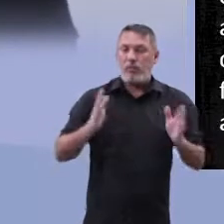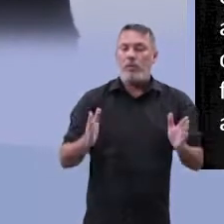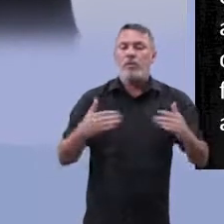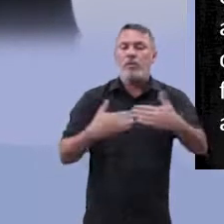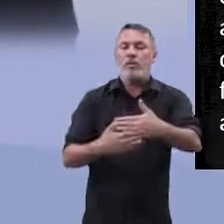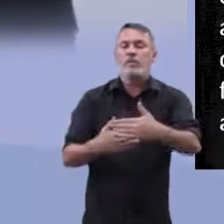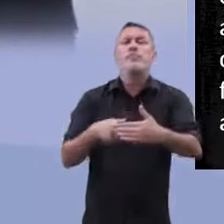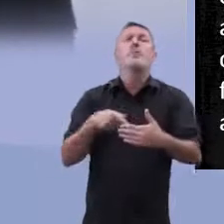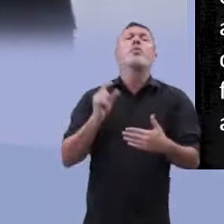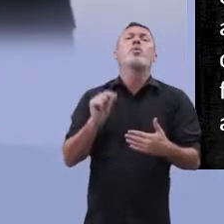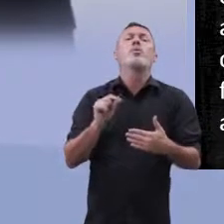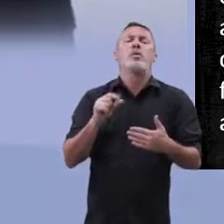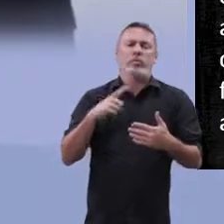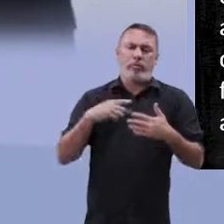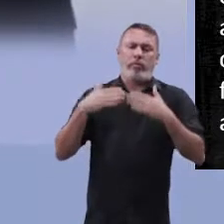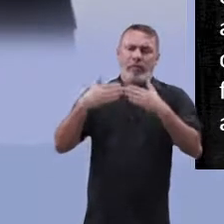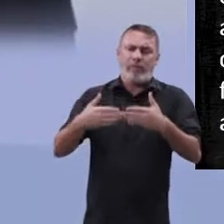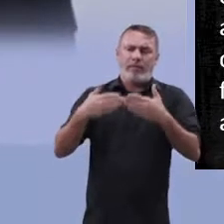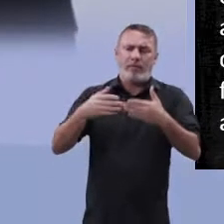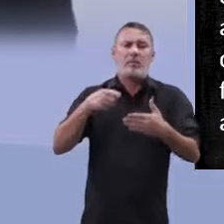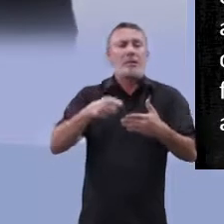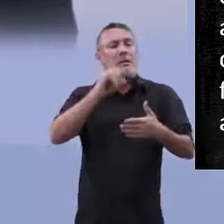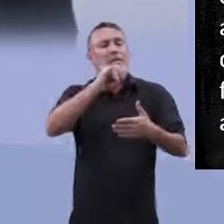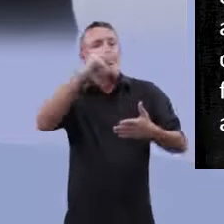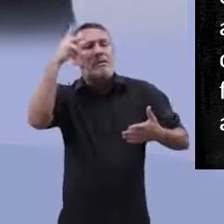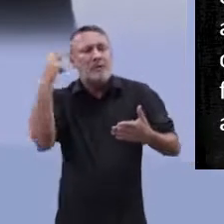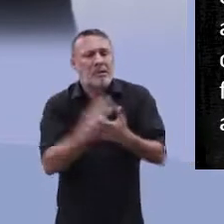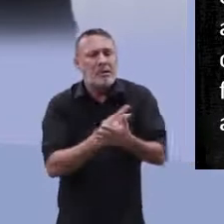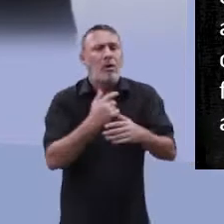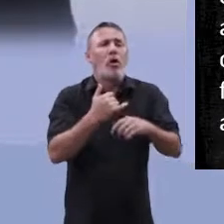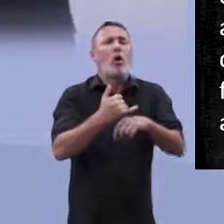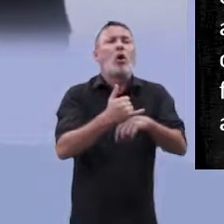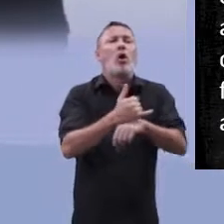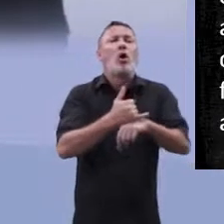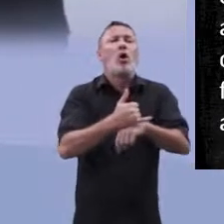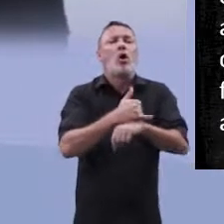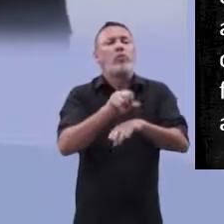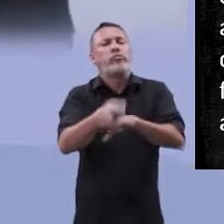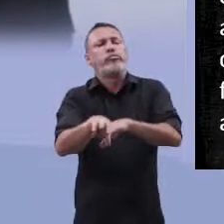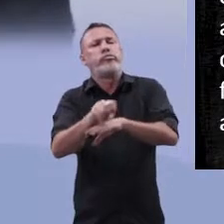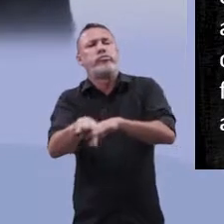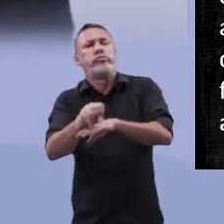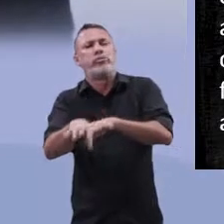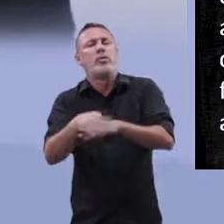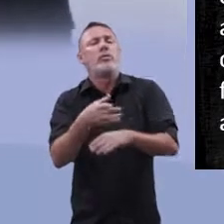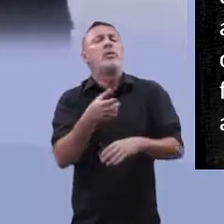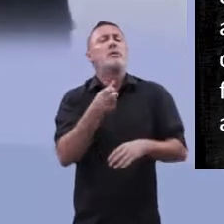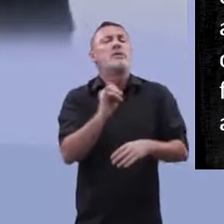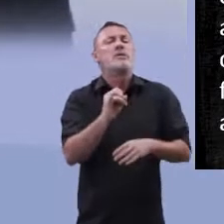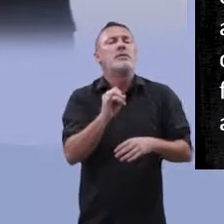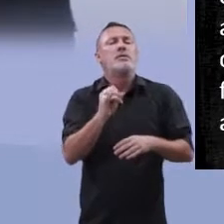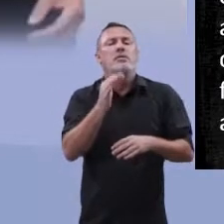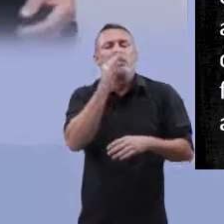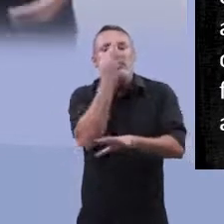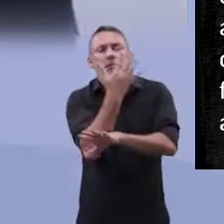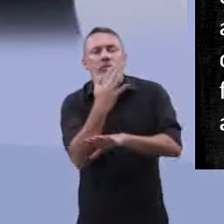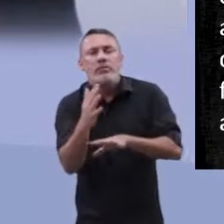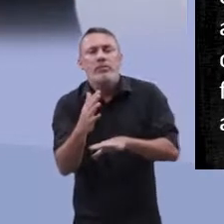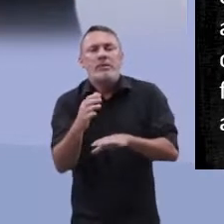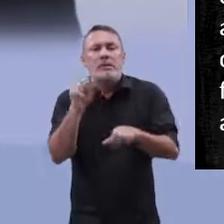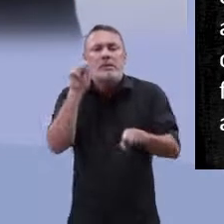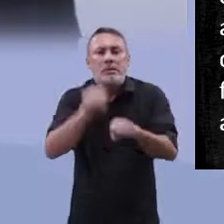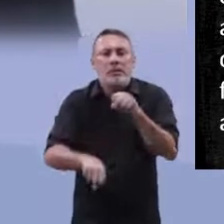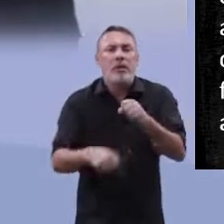de altura. Com o objetivo de minimizar o impacto ambiental de um eventual vazamento, esse reservatório